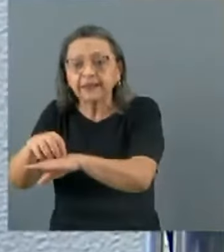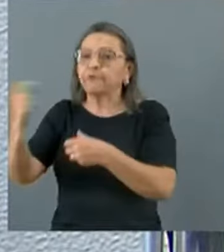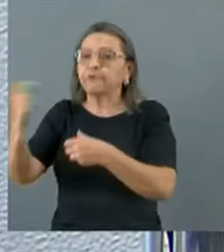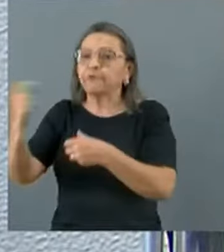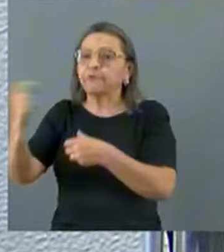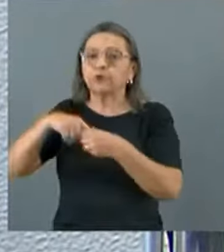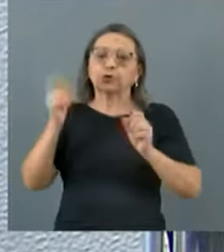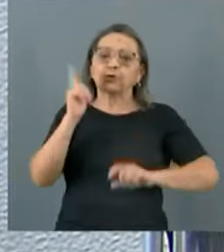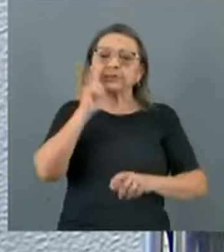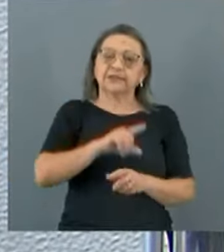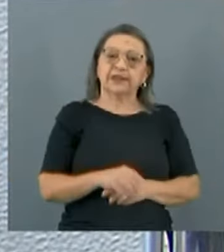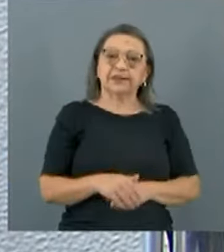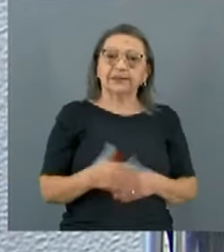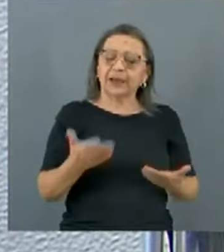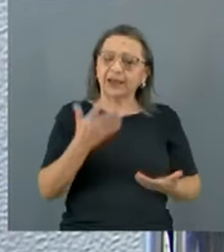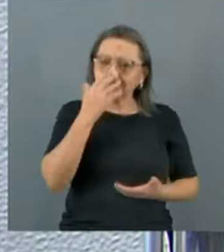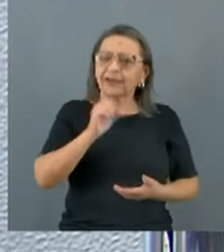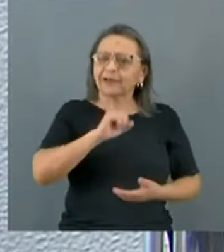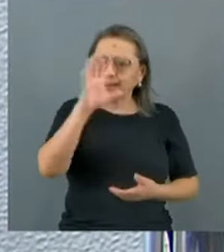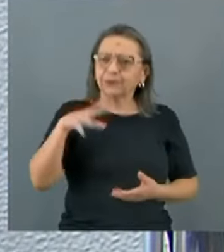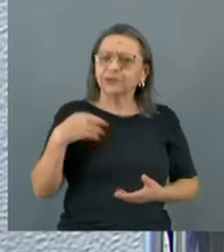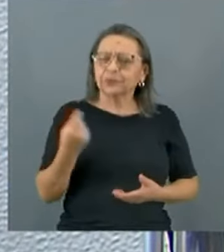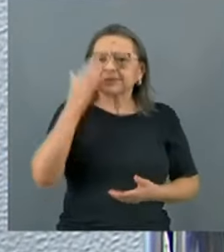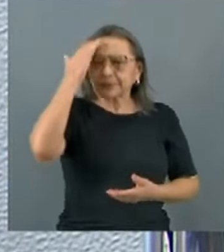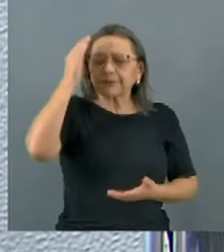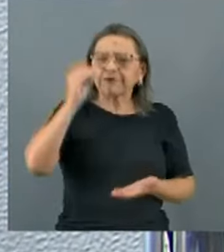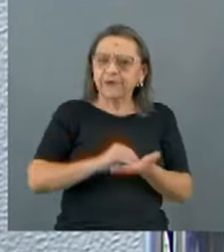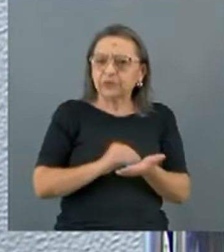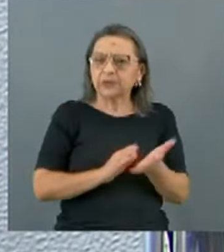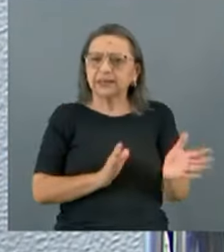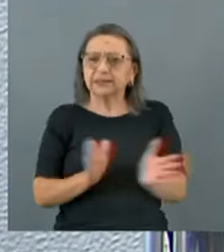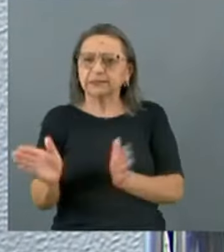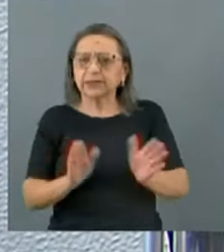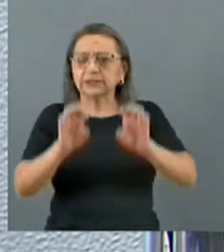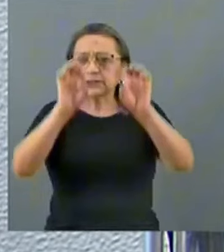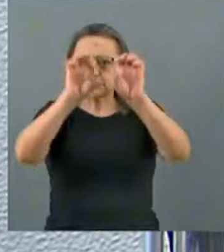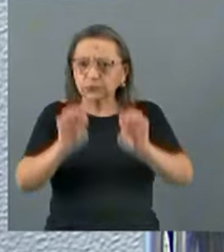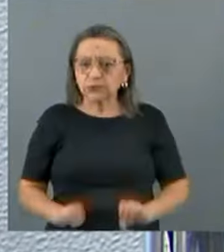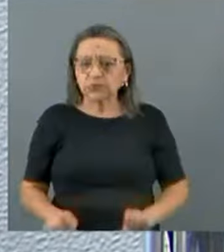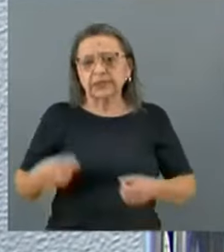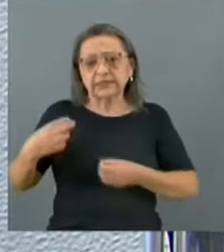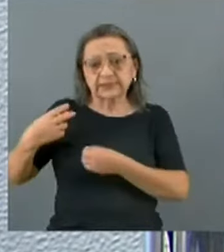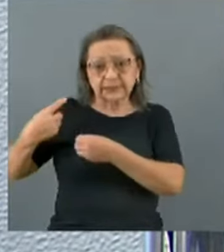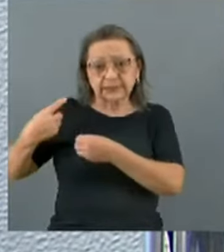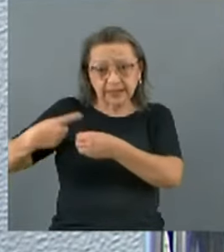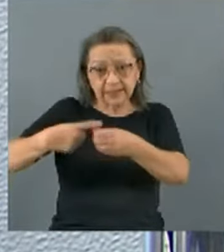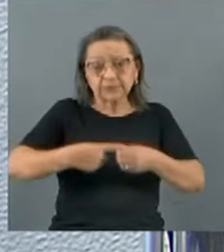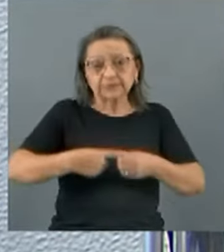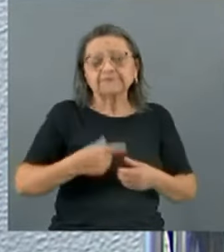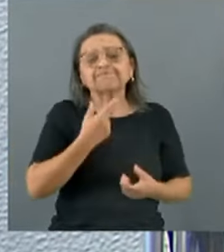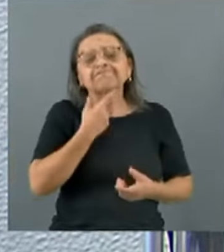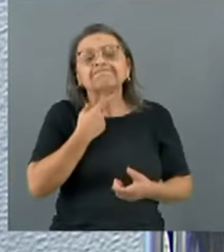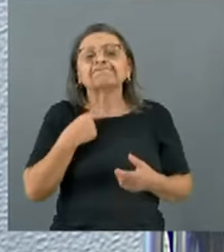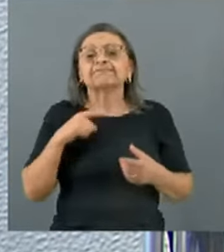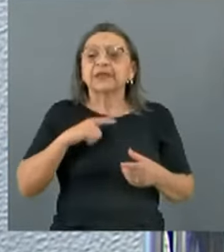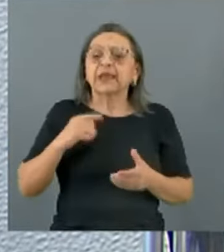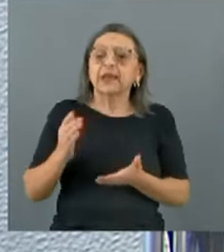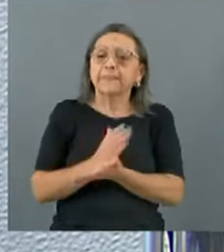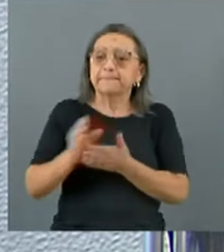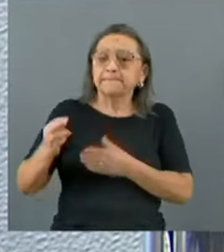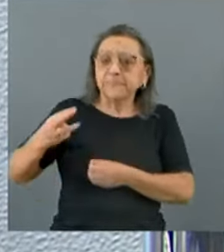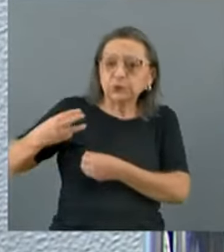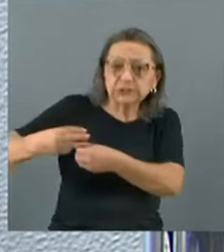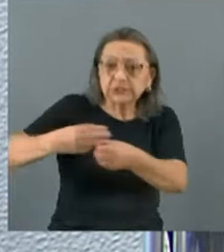Acho que é muito claro para todo mundo que falta acessibilidade nas estruturas urbanas. Queria muito ter municípios aí